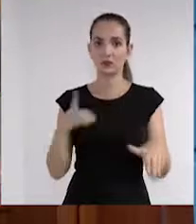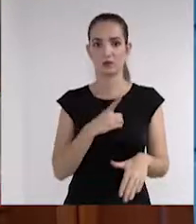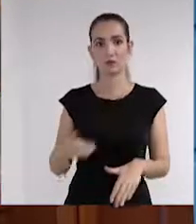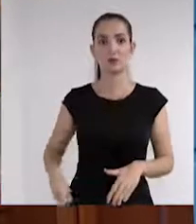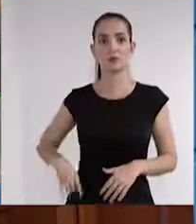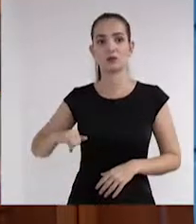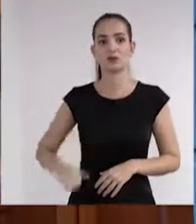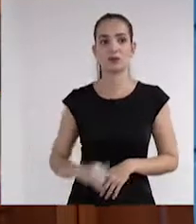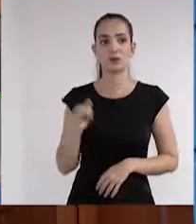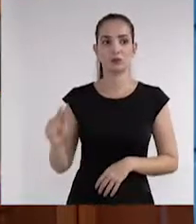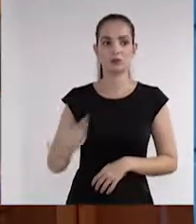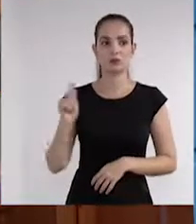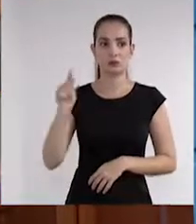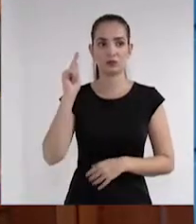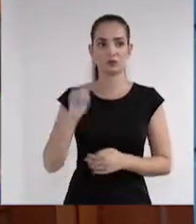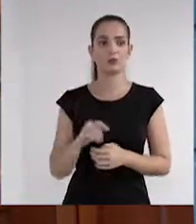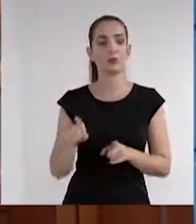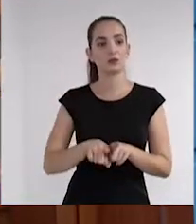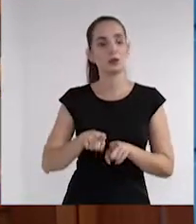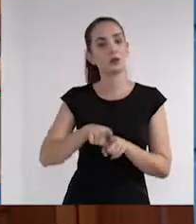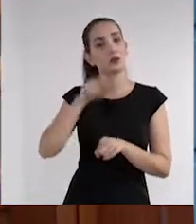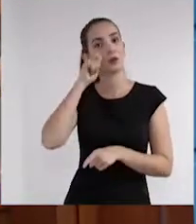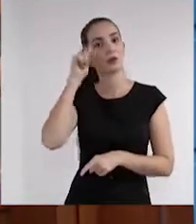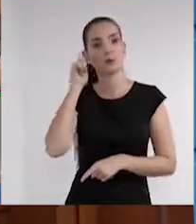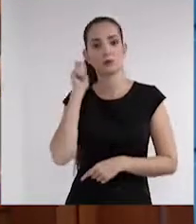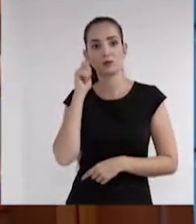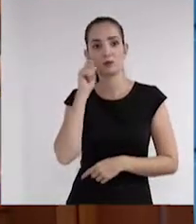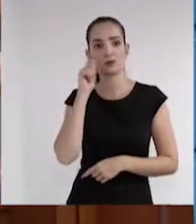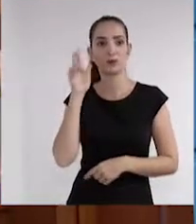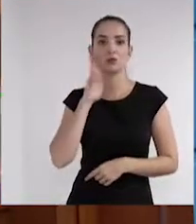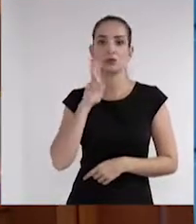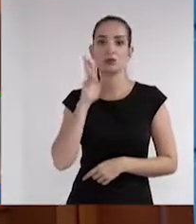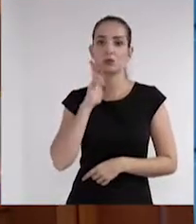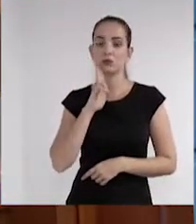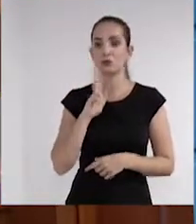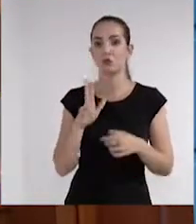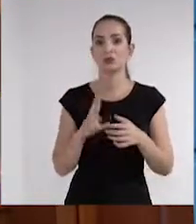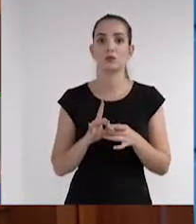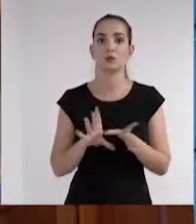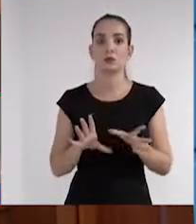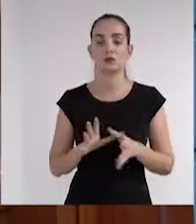Grandão, deputado Amarildo Cruz. Lula livre. Valeu.